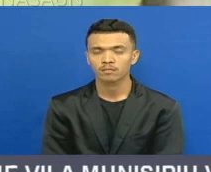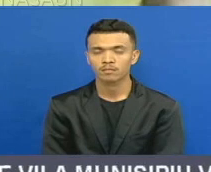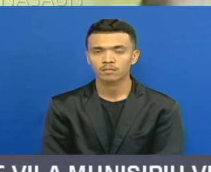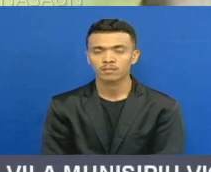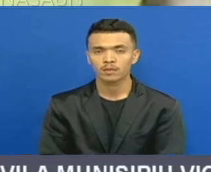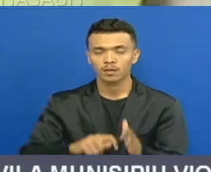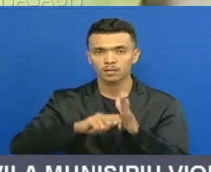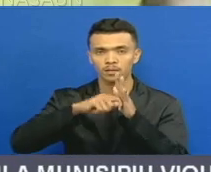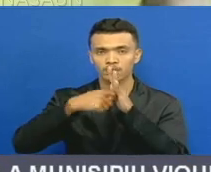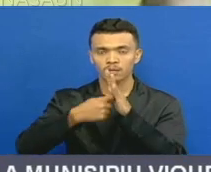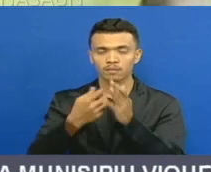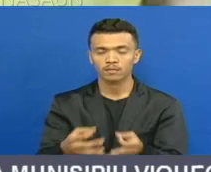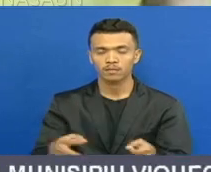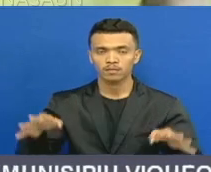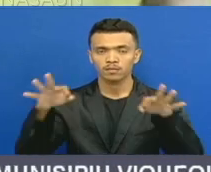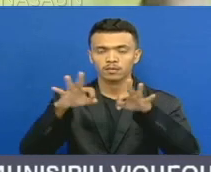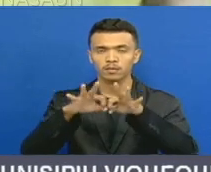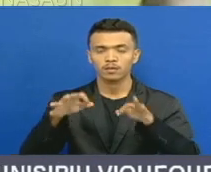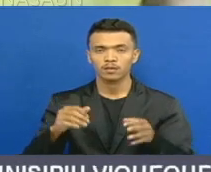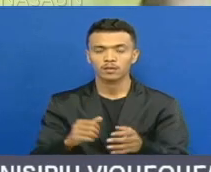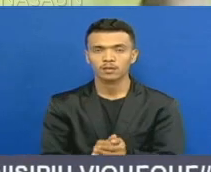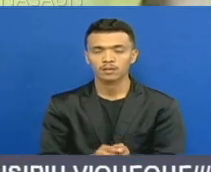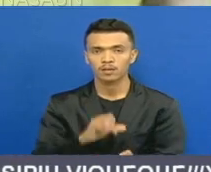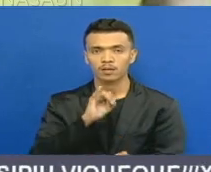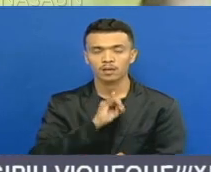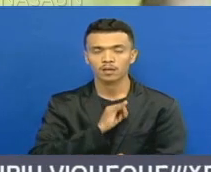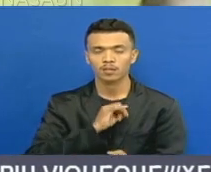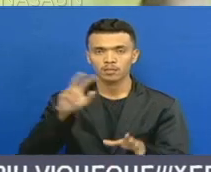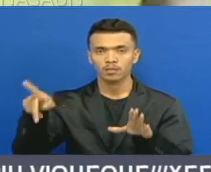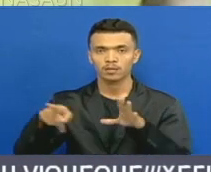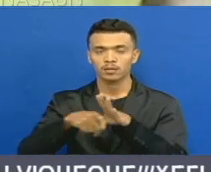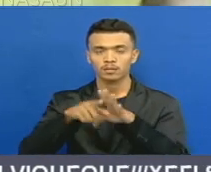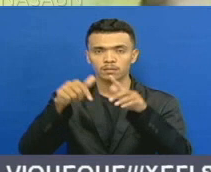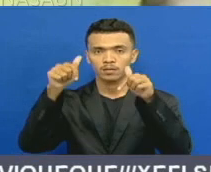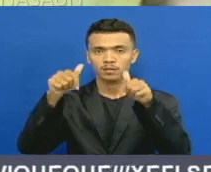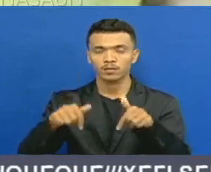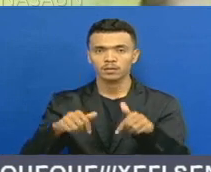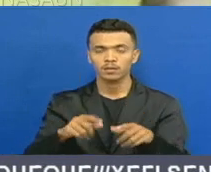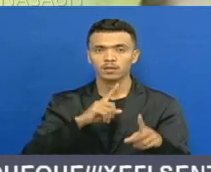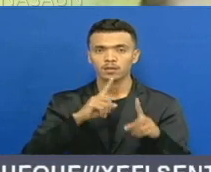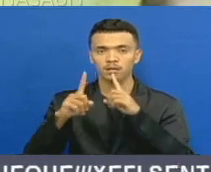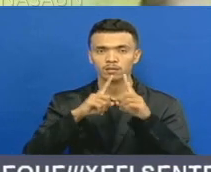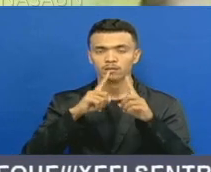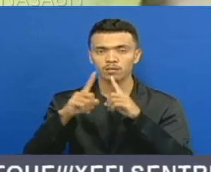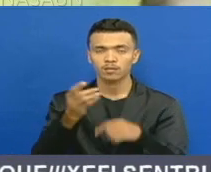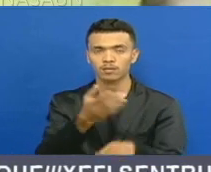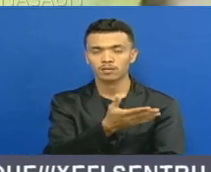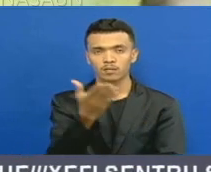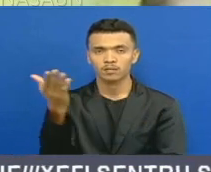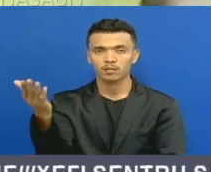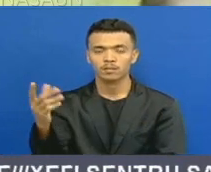sabe, sabe importante. A minha presença mais ané, ato ter direito para ita bortira.